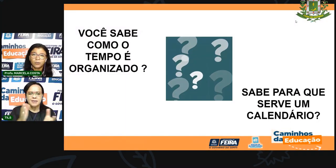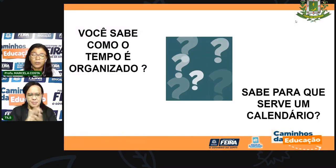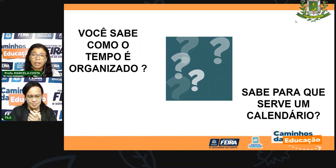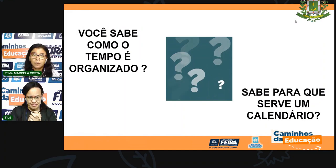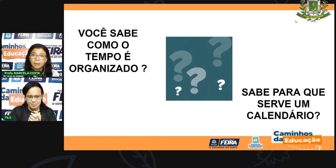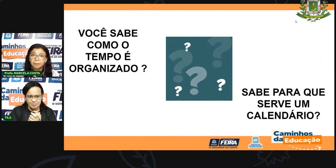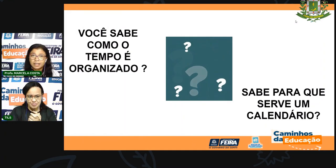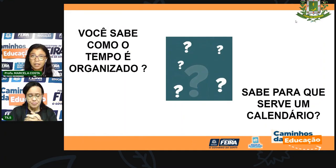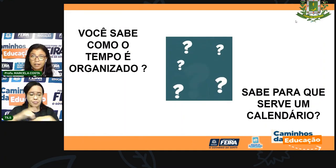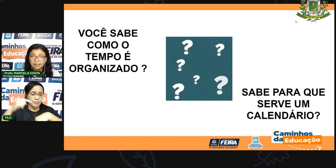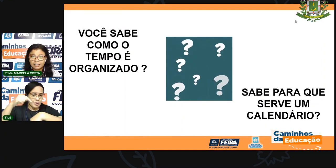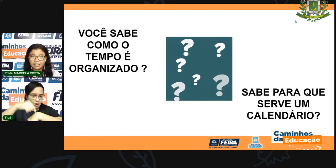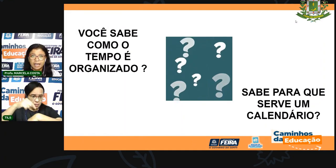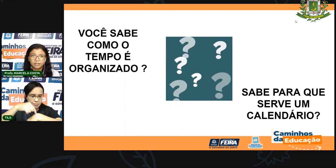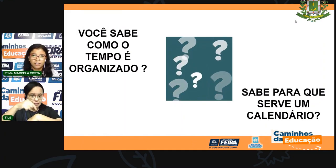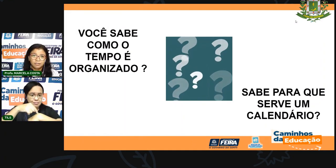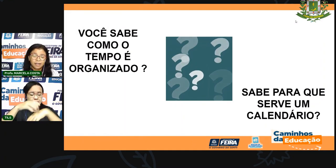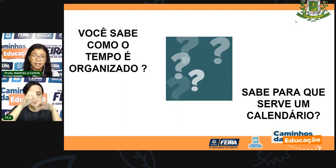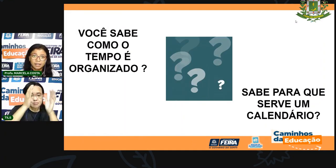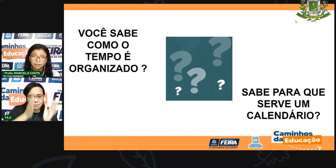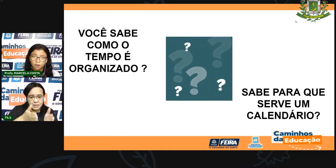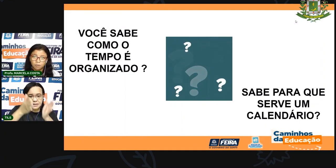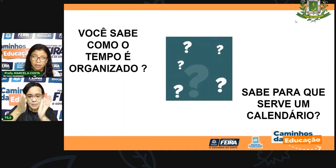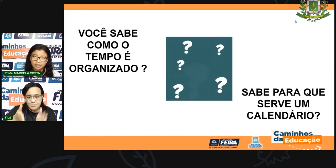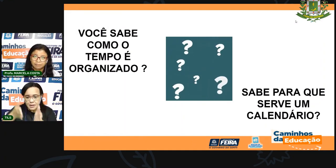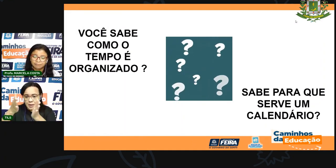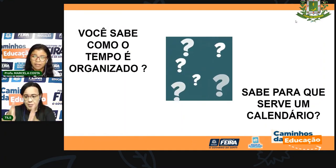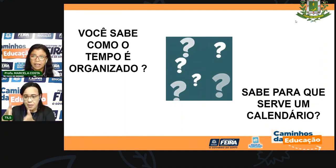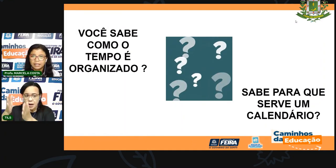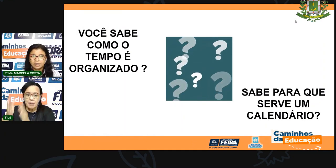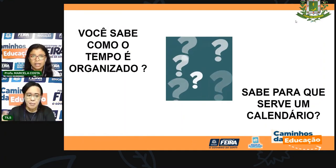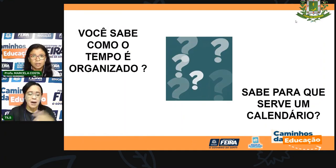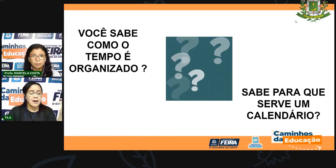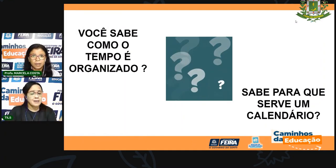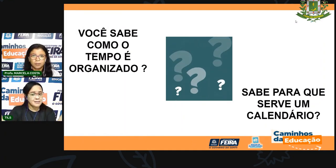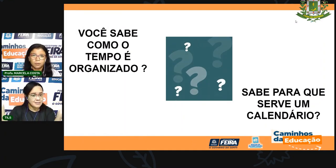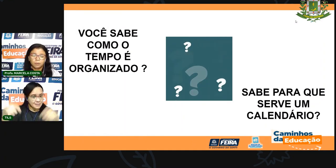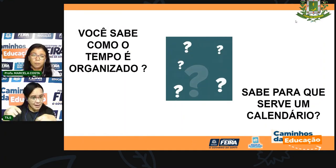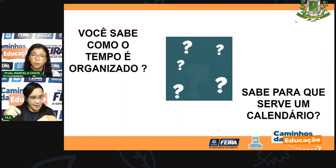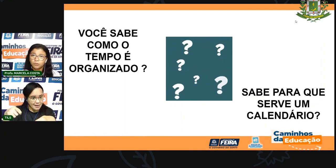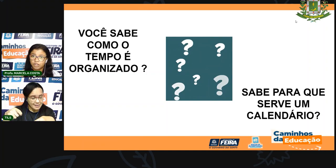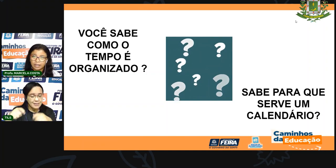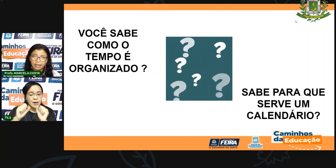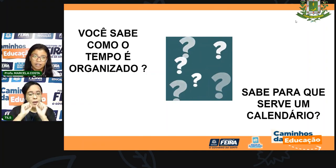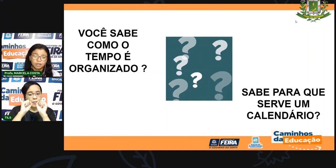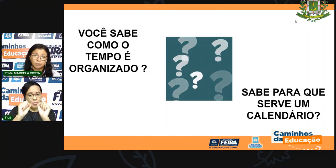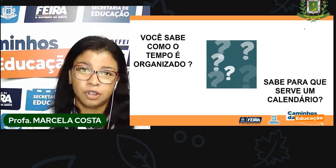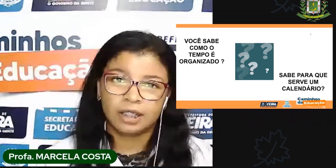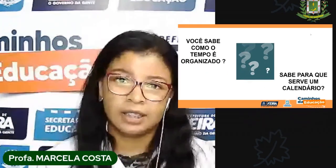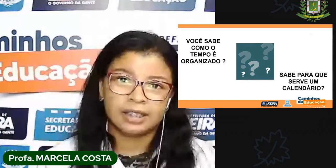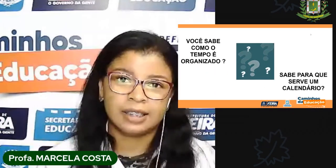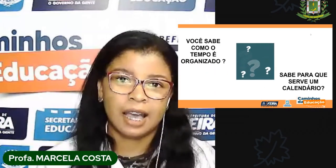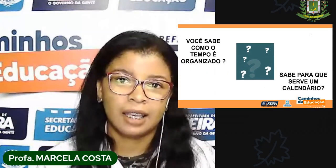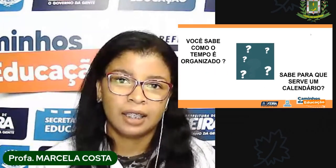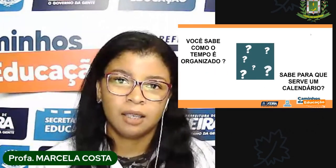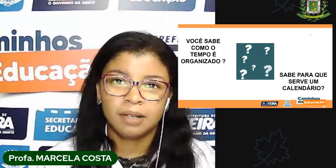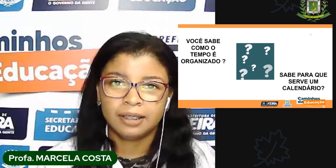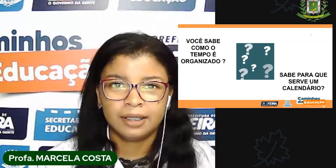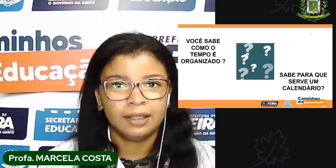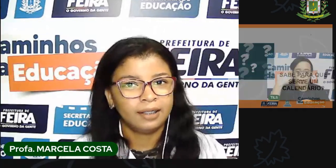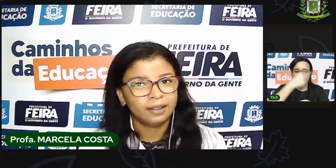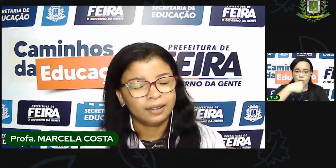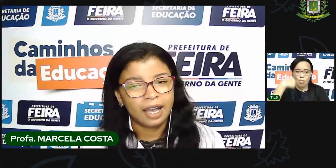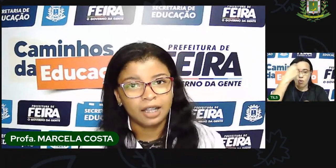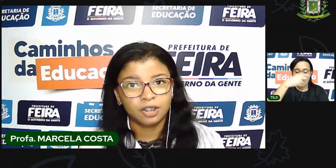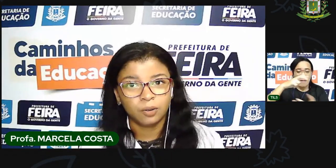O tempo pode ser organizado de diferentes formas. Seja pelo um dia, a gente pode organizar em